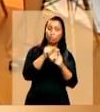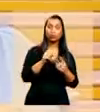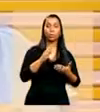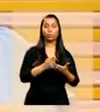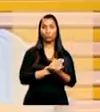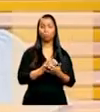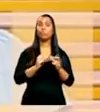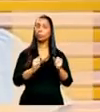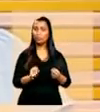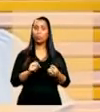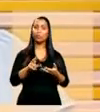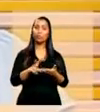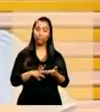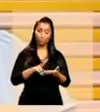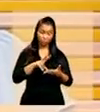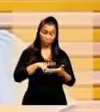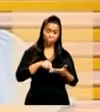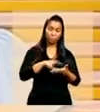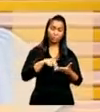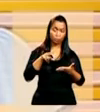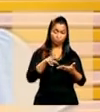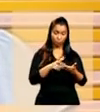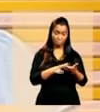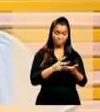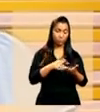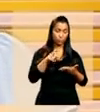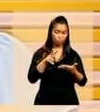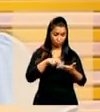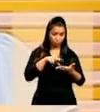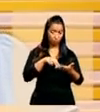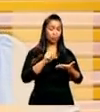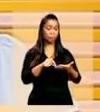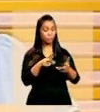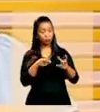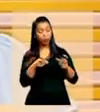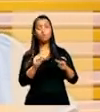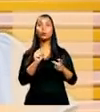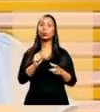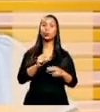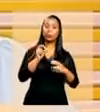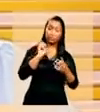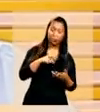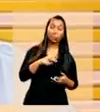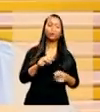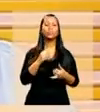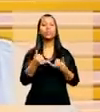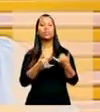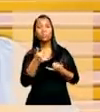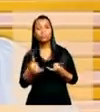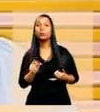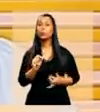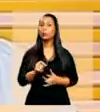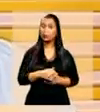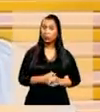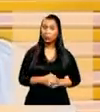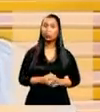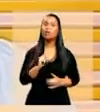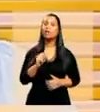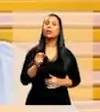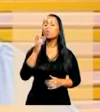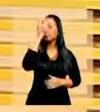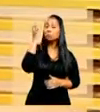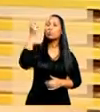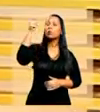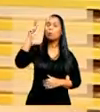objeto livro. Pode ser a leitura ali. Então, tem que analisar o que ele está assistindo, o que ele está jogando, quem